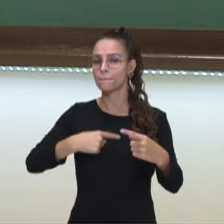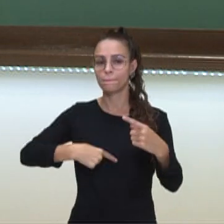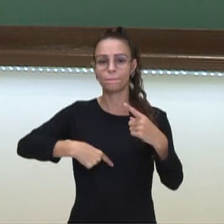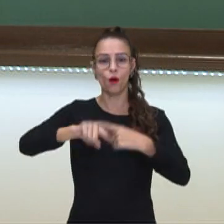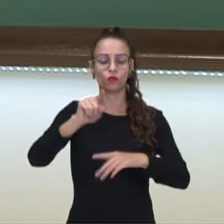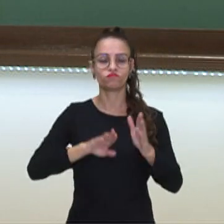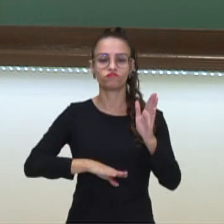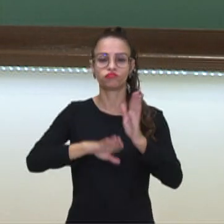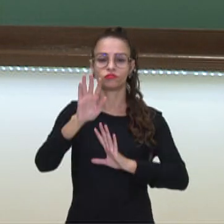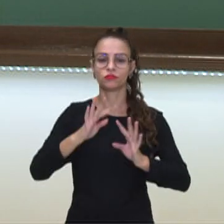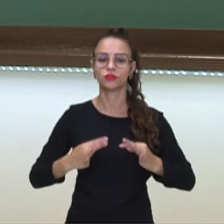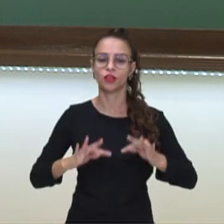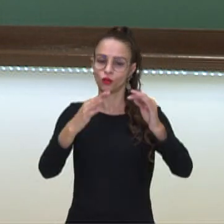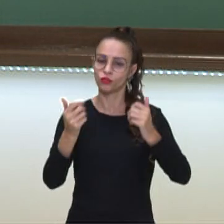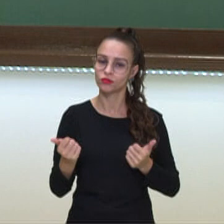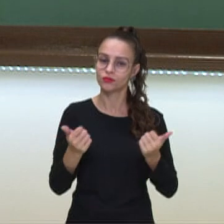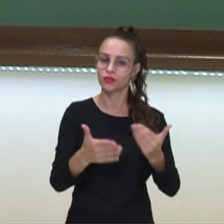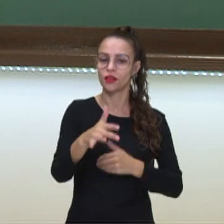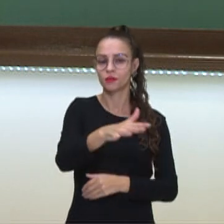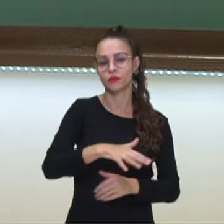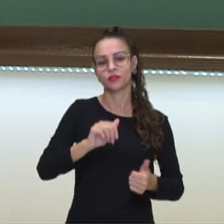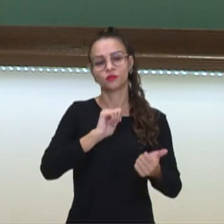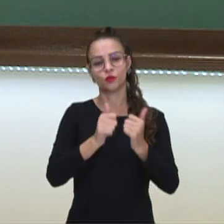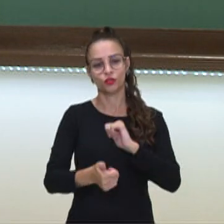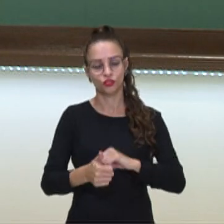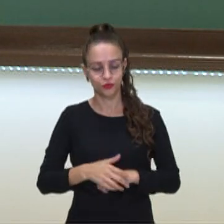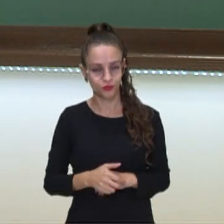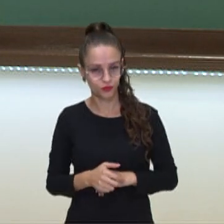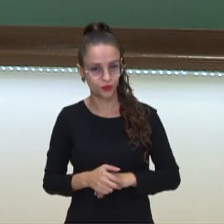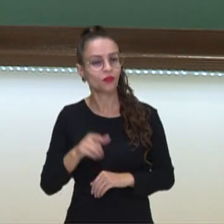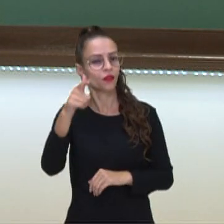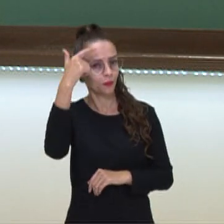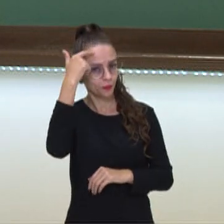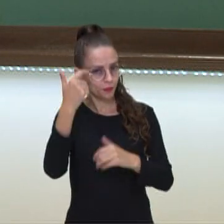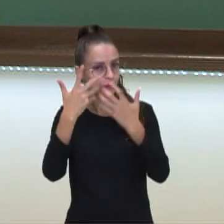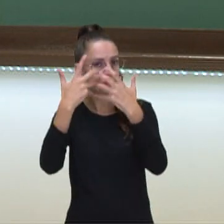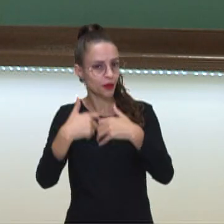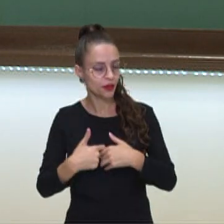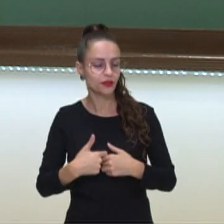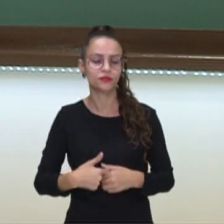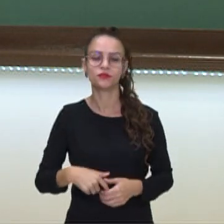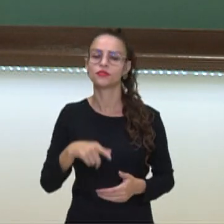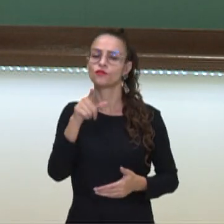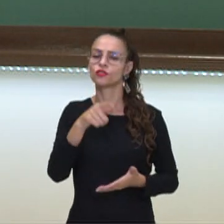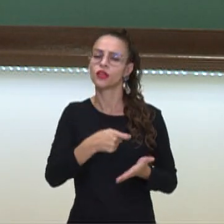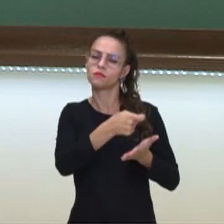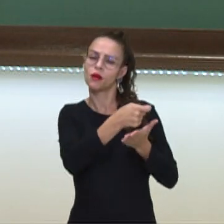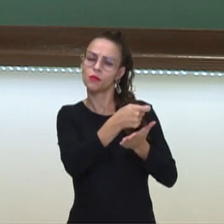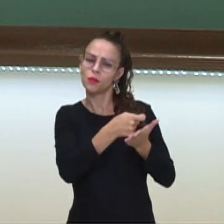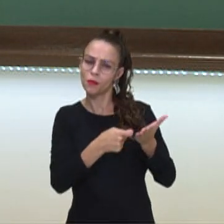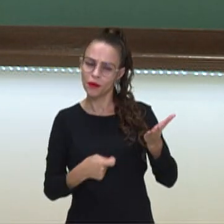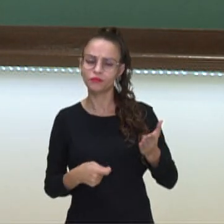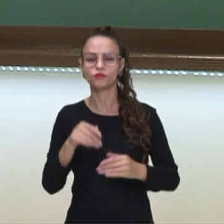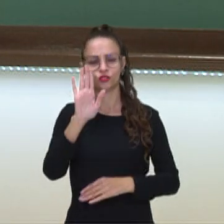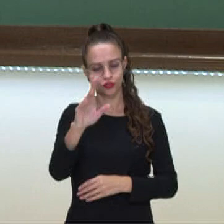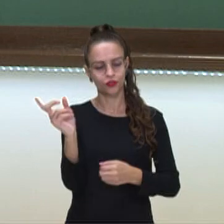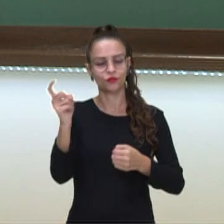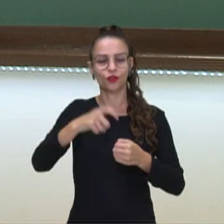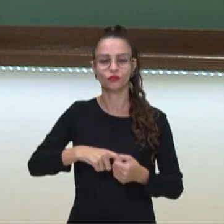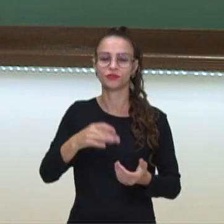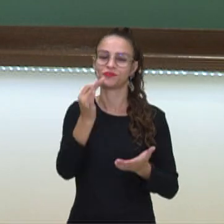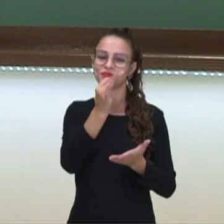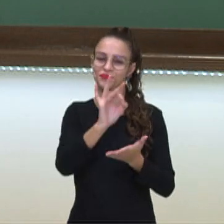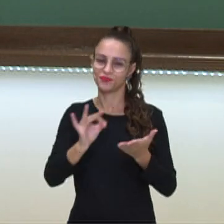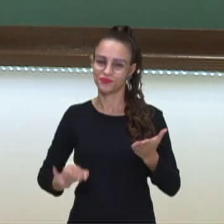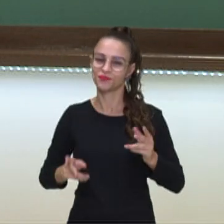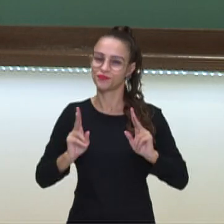que a tecnologia está causando nesses esportes? Pense um pouquinho, faça as suas anotações e a gente já volta para